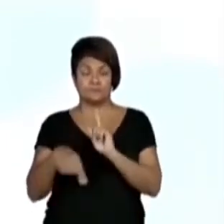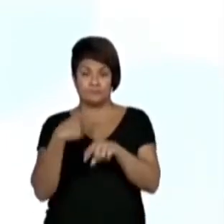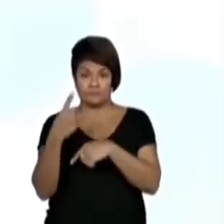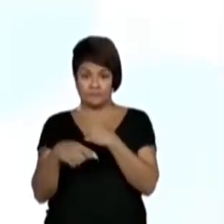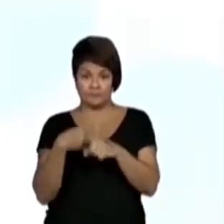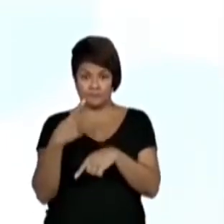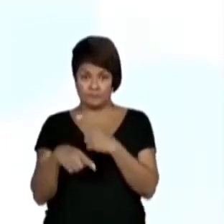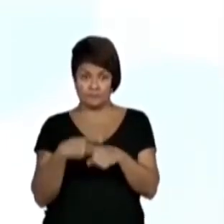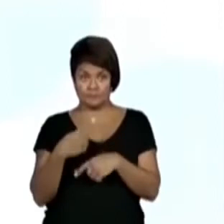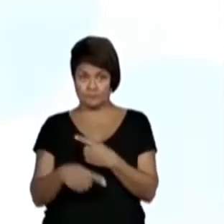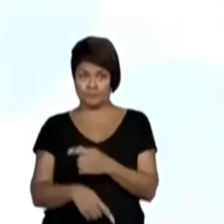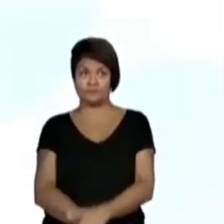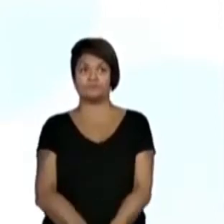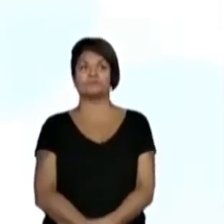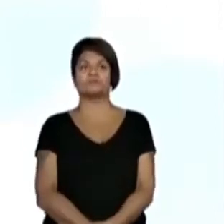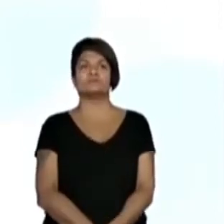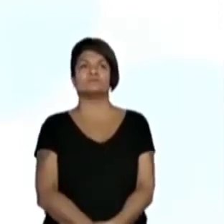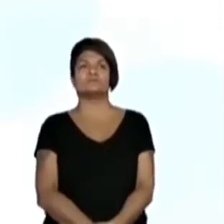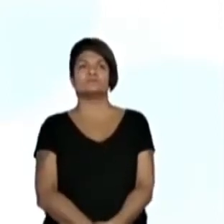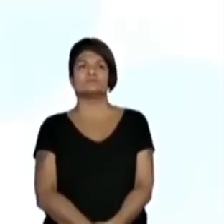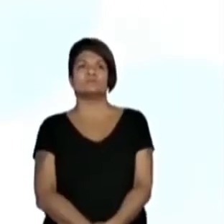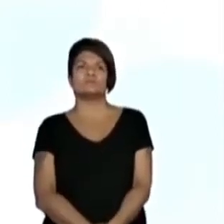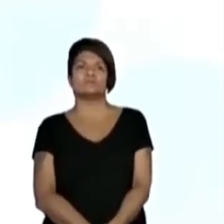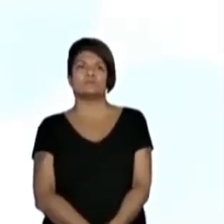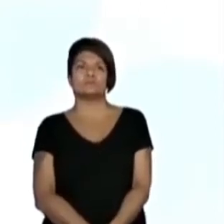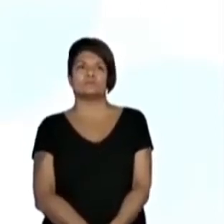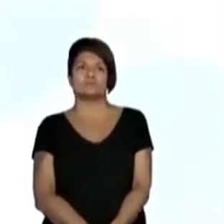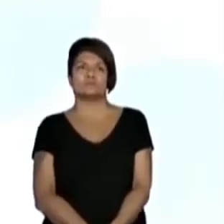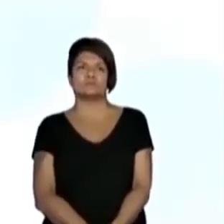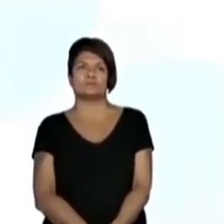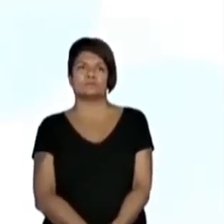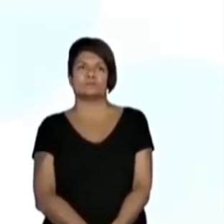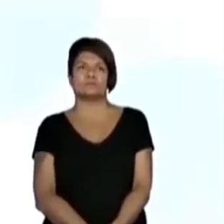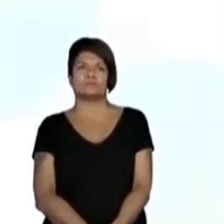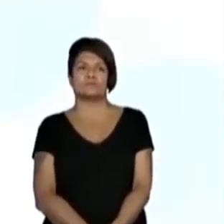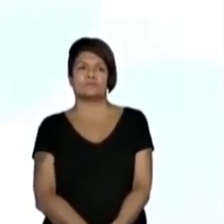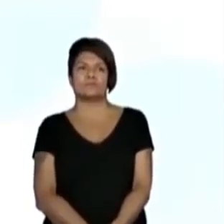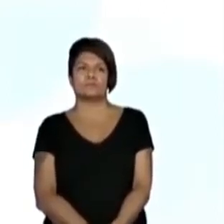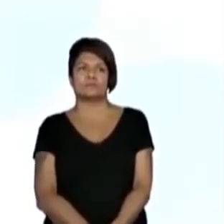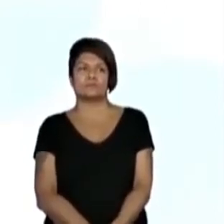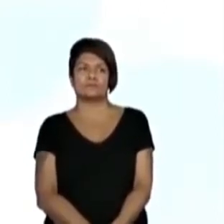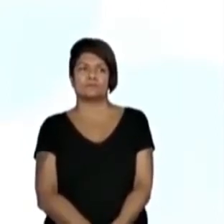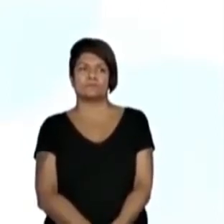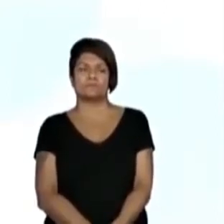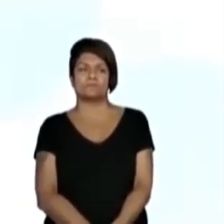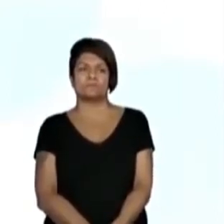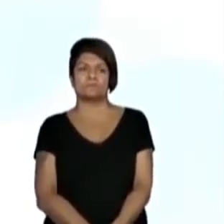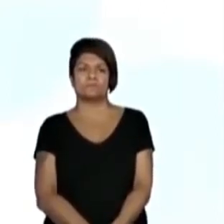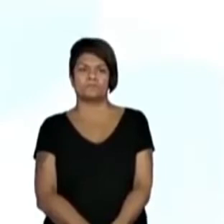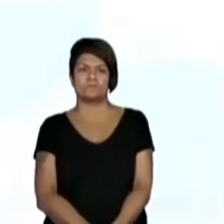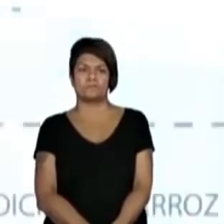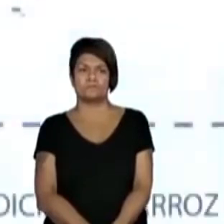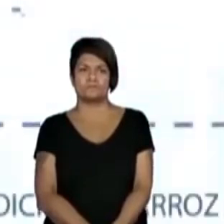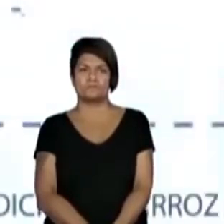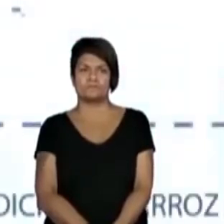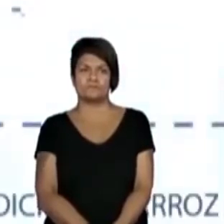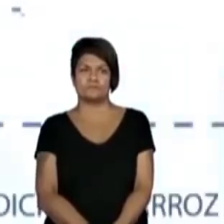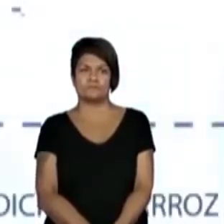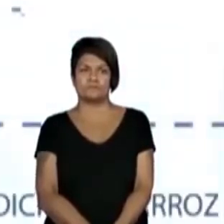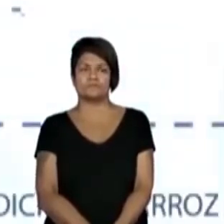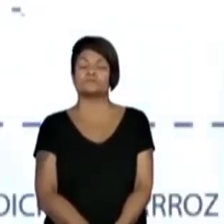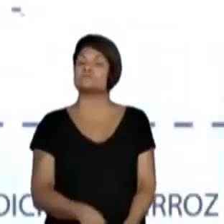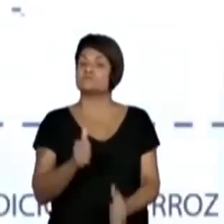Depois, bom, tenho aqui o arroz branco, com o título da receita. Com a caneta apontando,